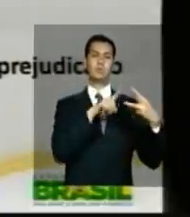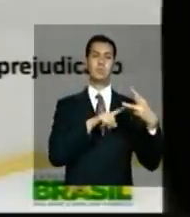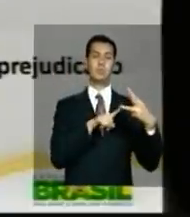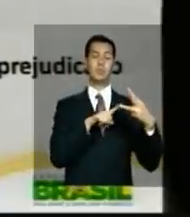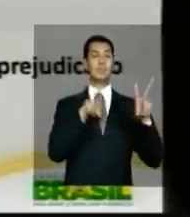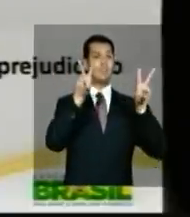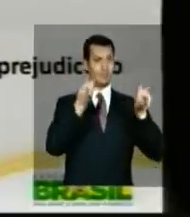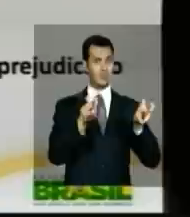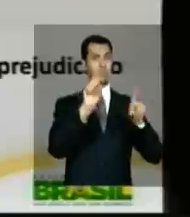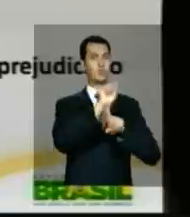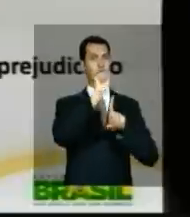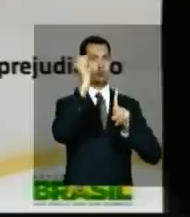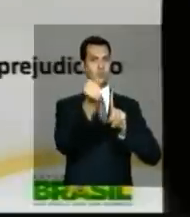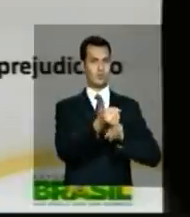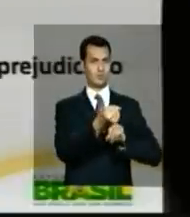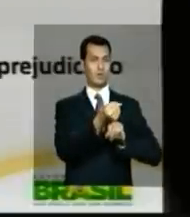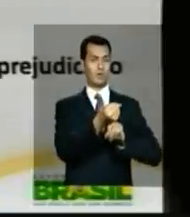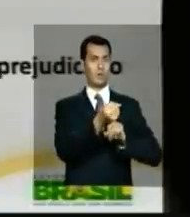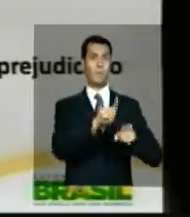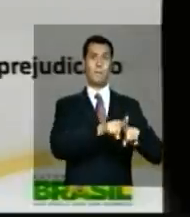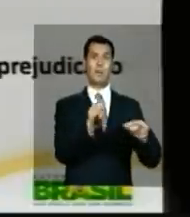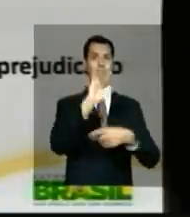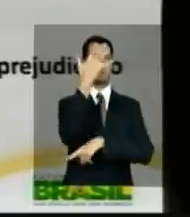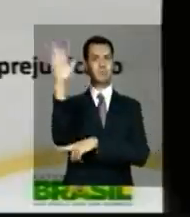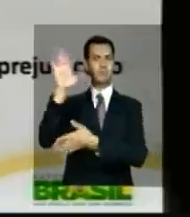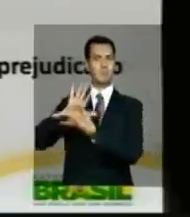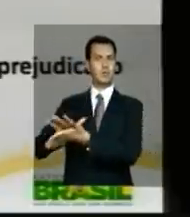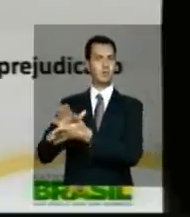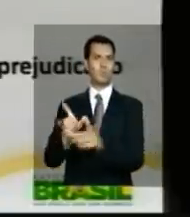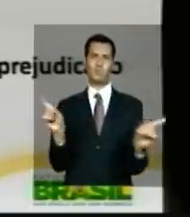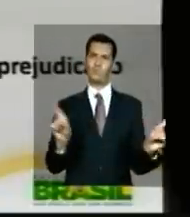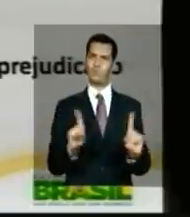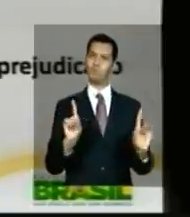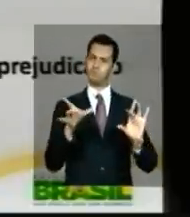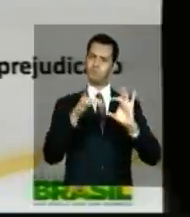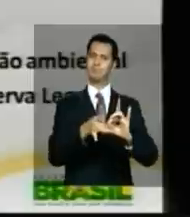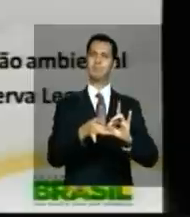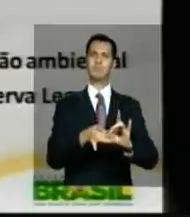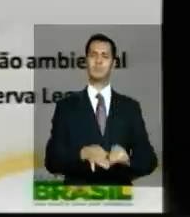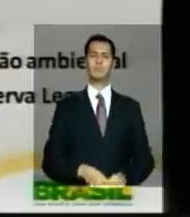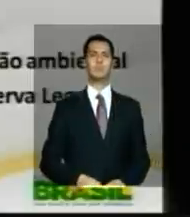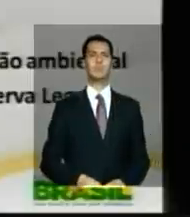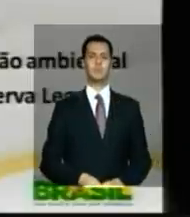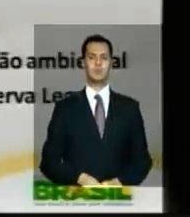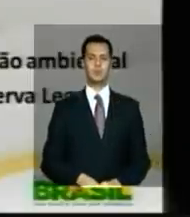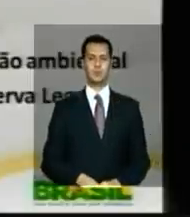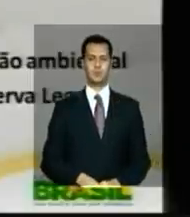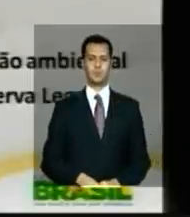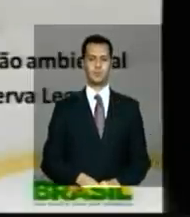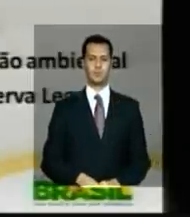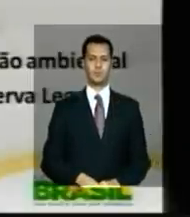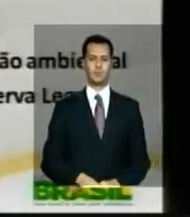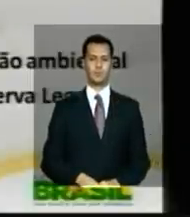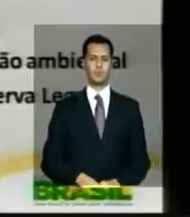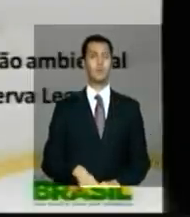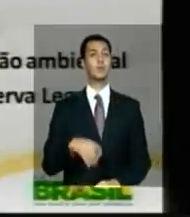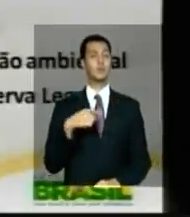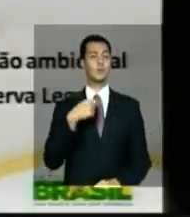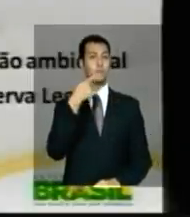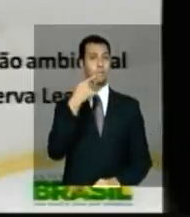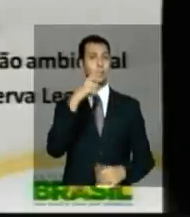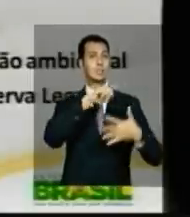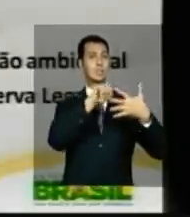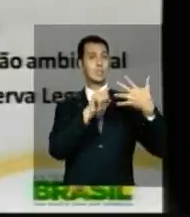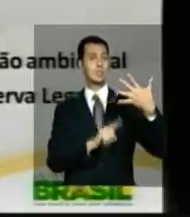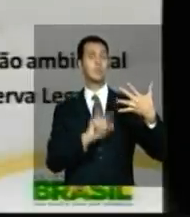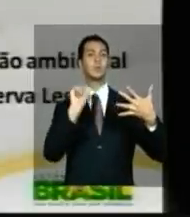social sem prejudicar o meio ambiente reitero aqui as premissas que o governo federal